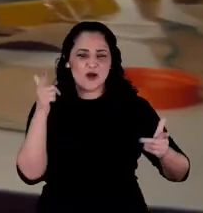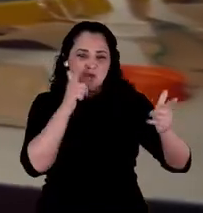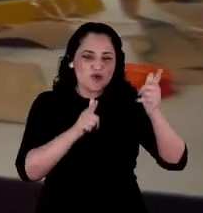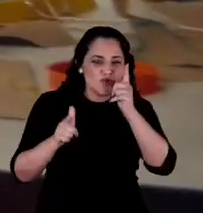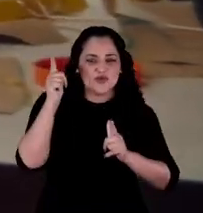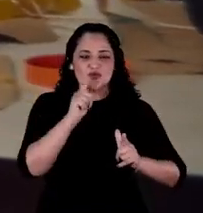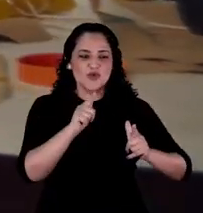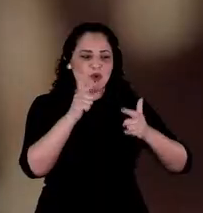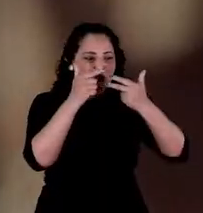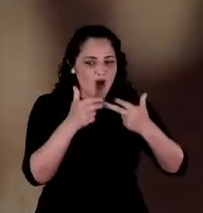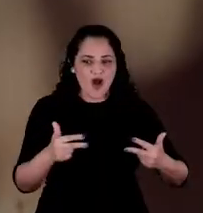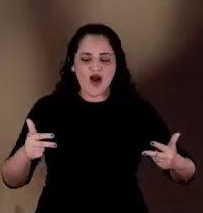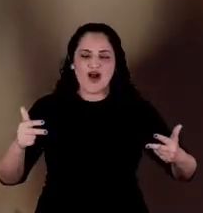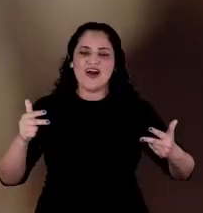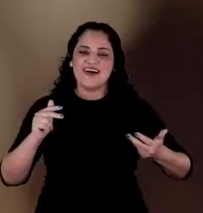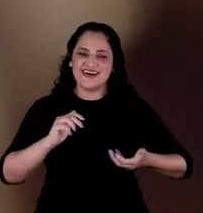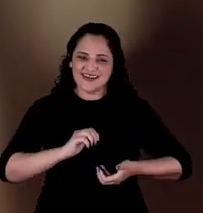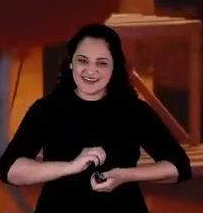conquistas